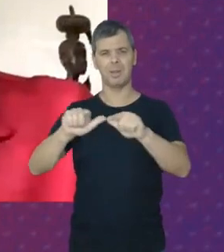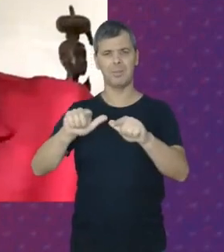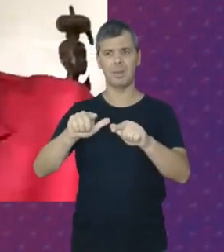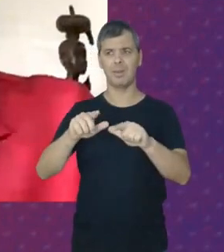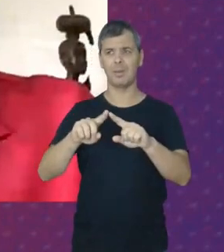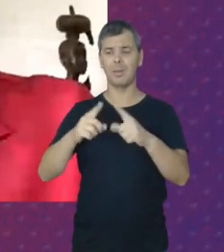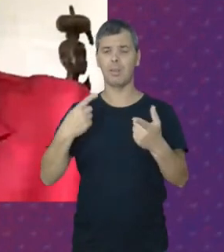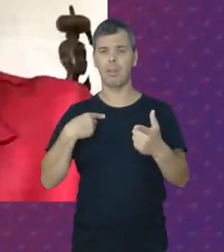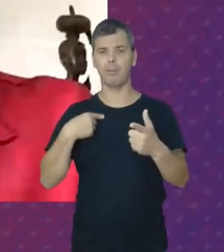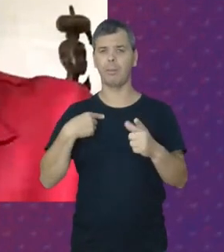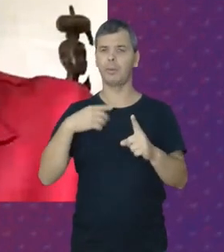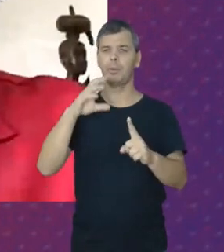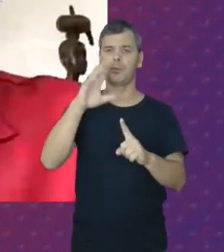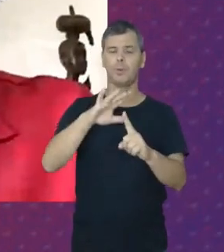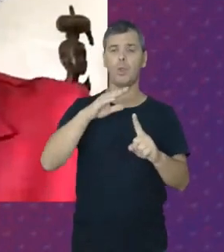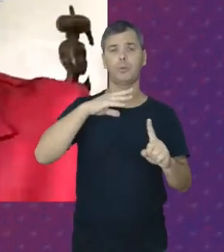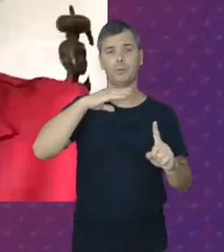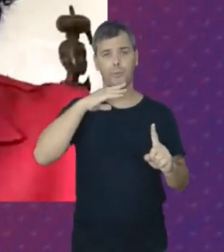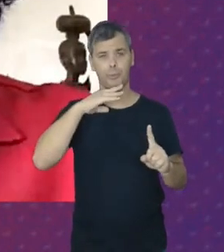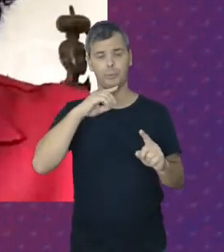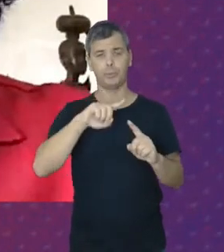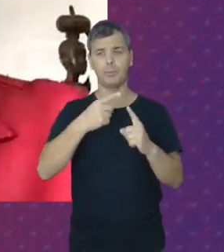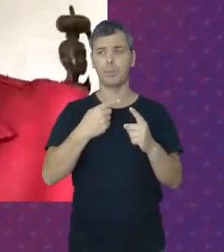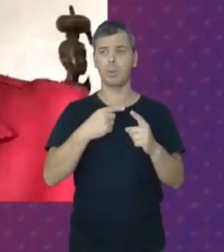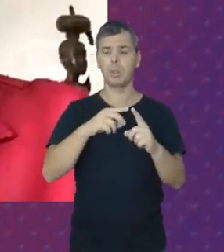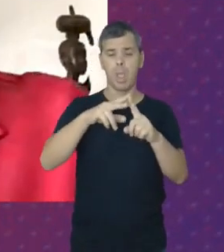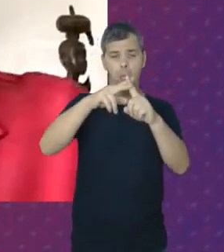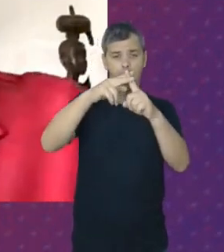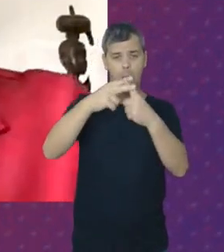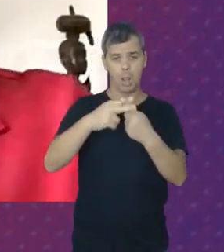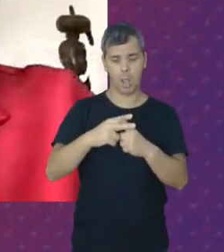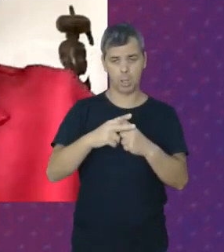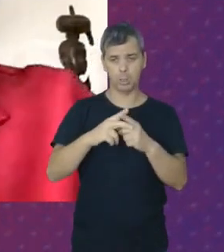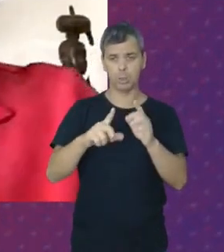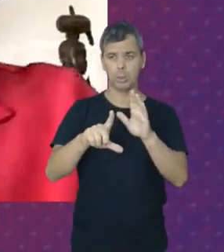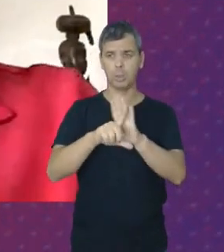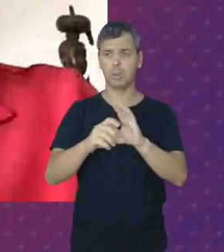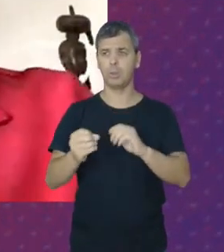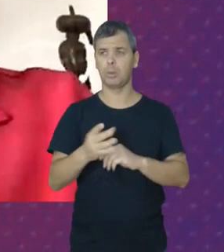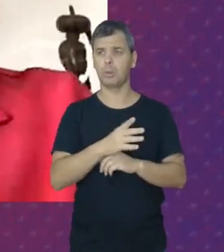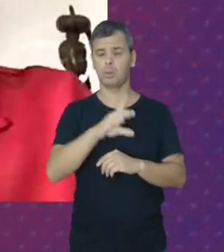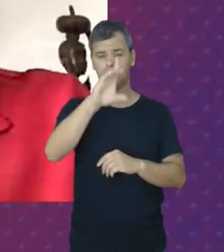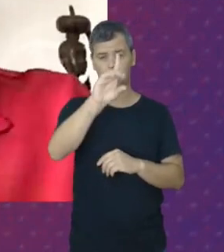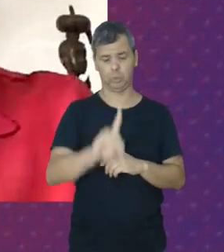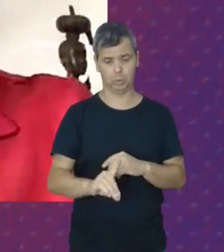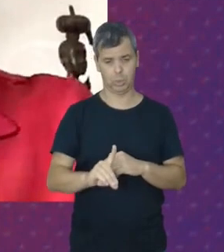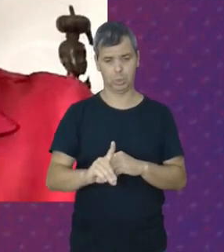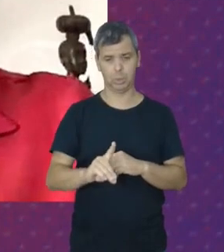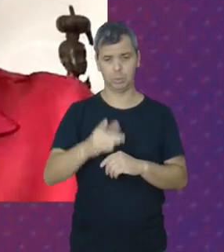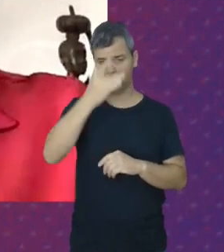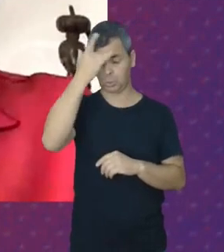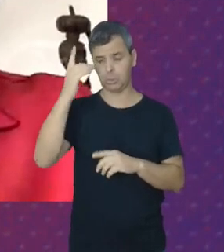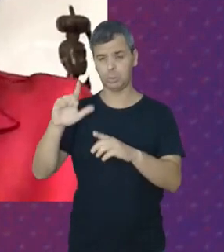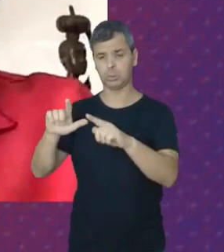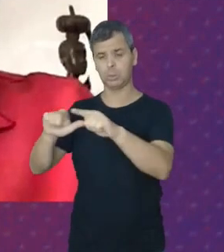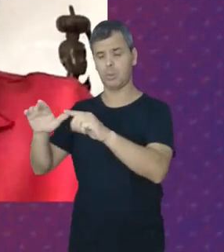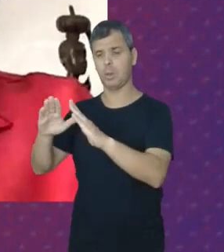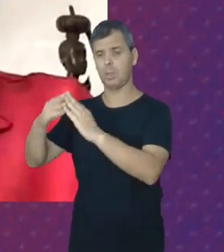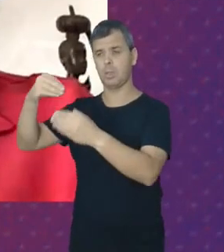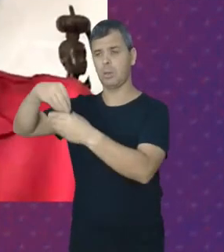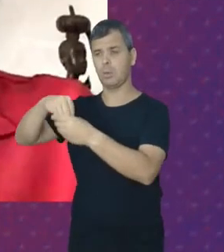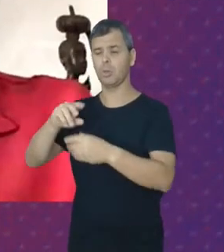-se Prejudicial Esta regulamentação Dos direitos Das domésticas Mas